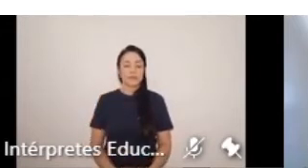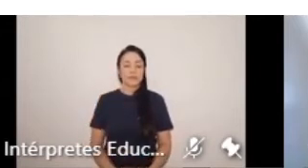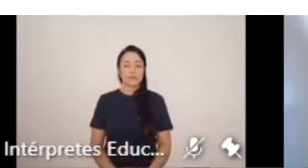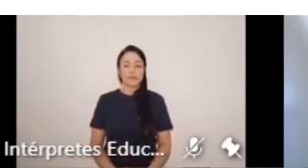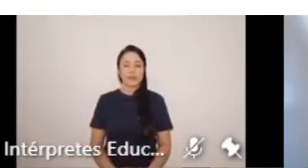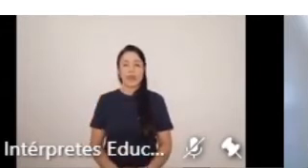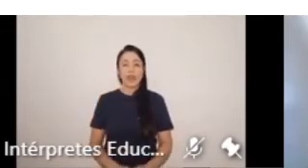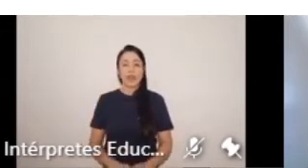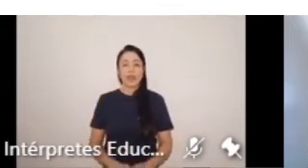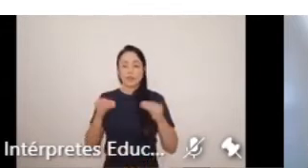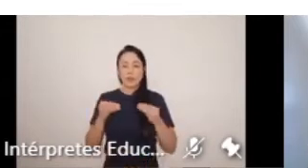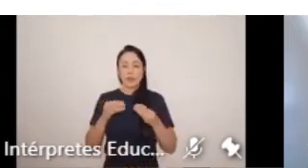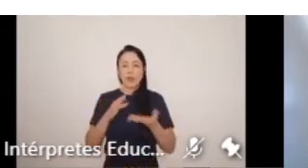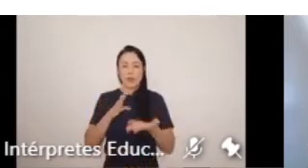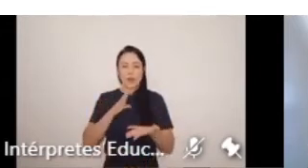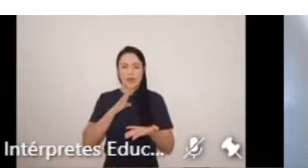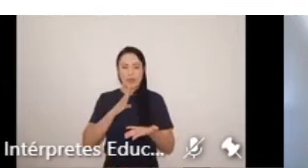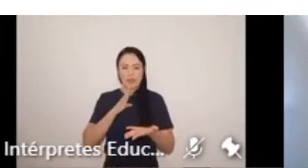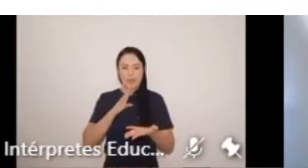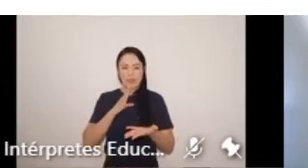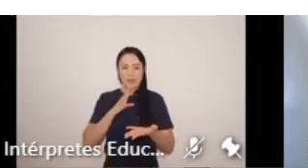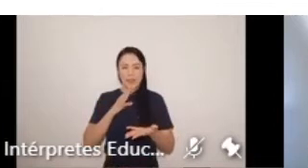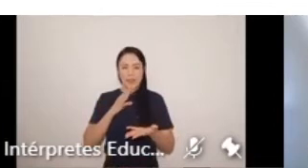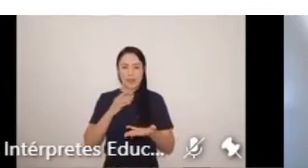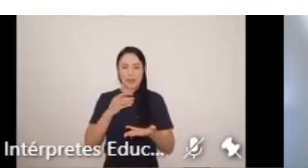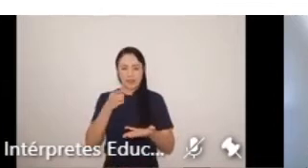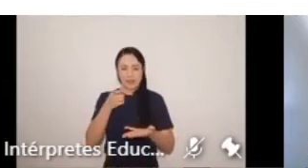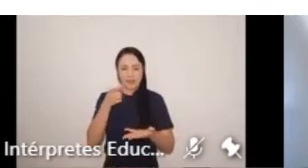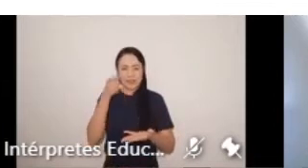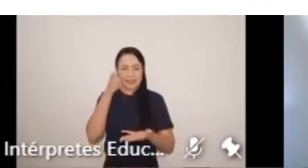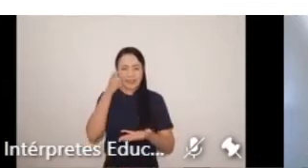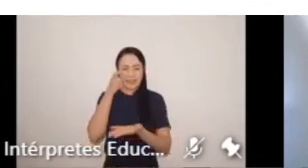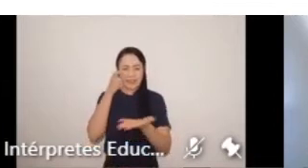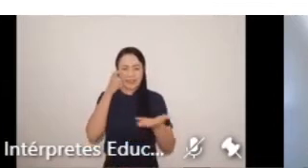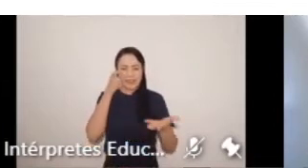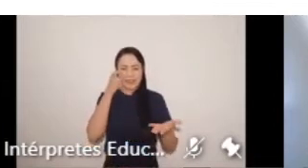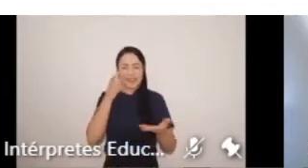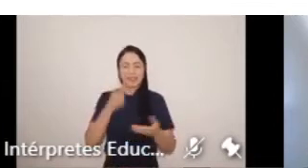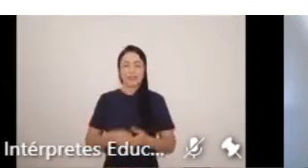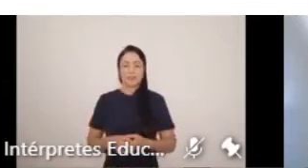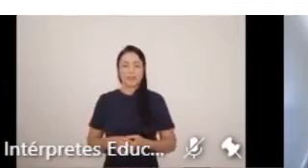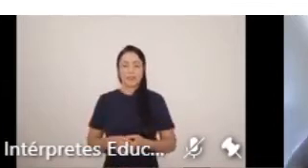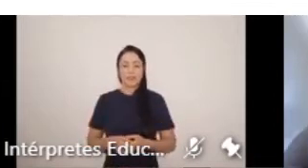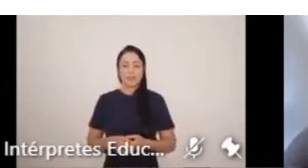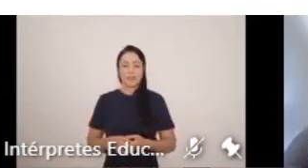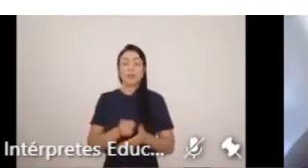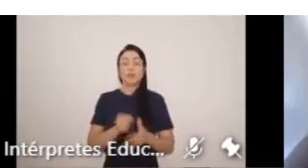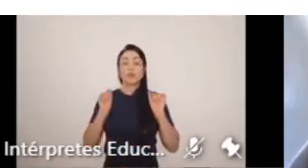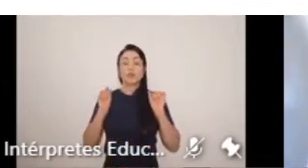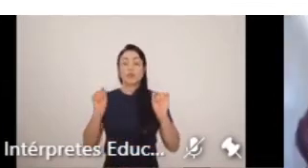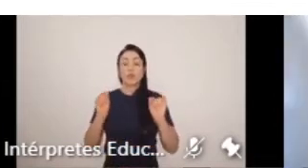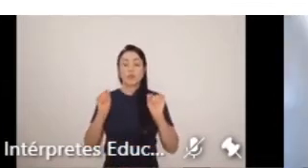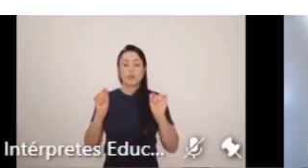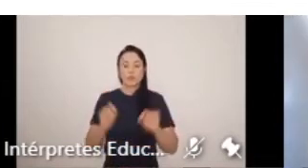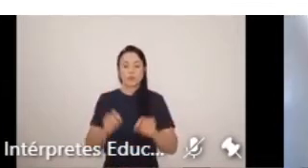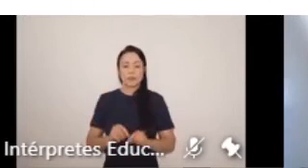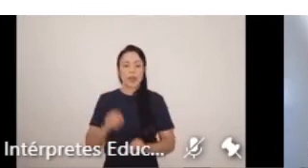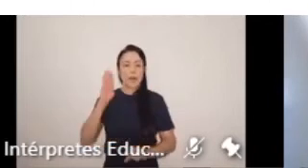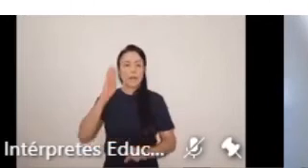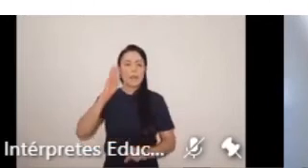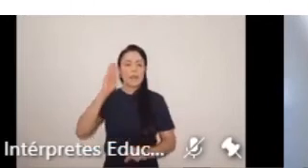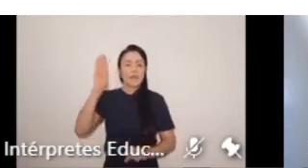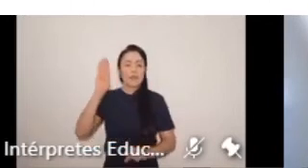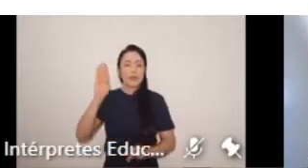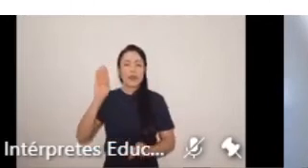uniformizar conhecimento para quem está assistindo também. O que nós temos hoje de decidido, principalmente com relação a demandas